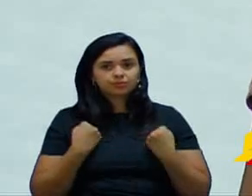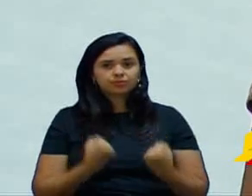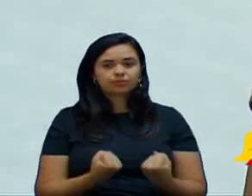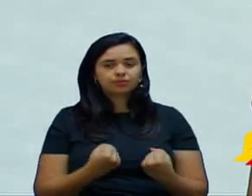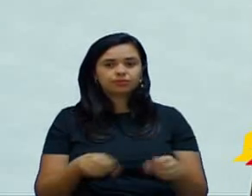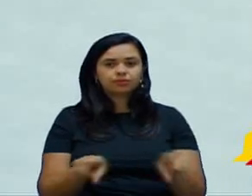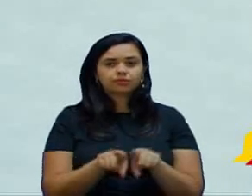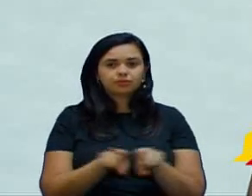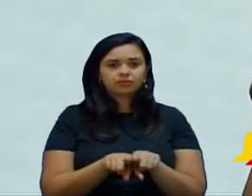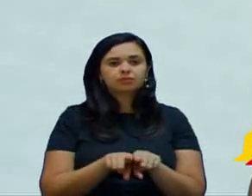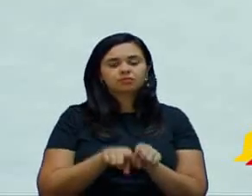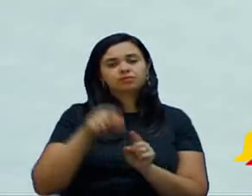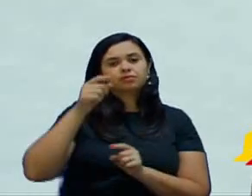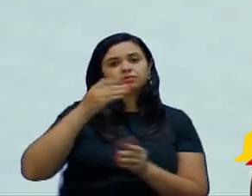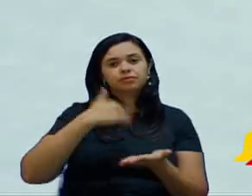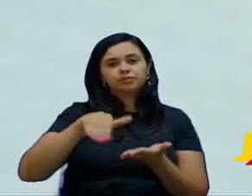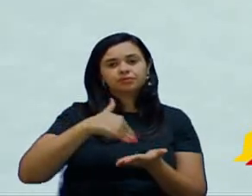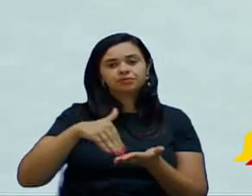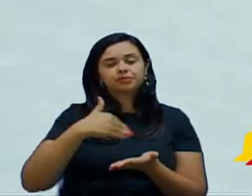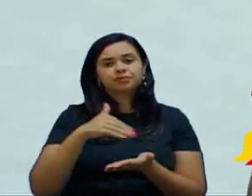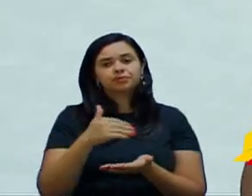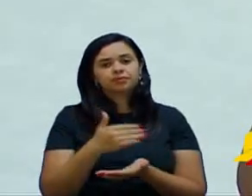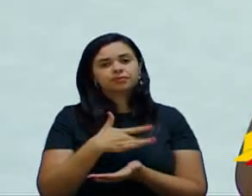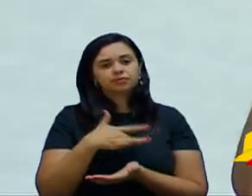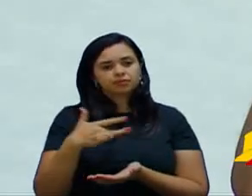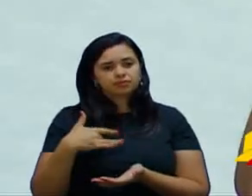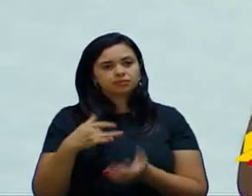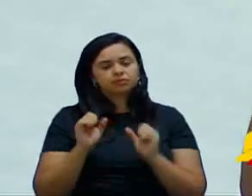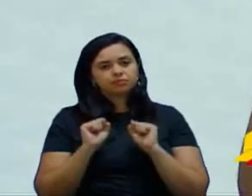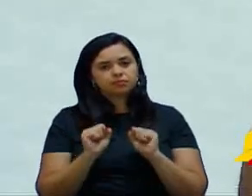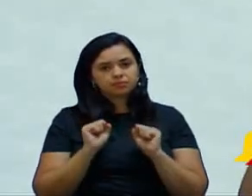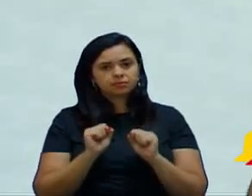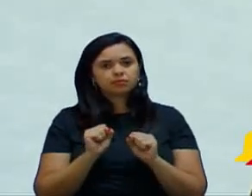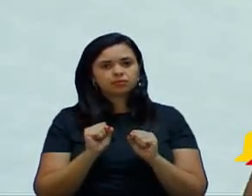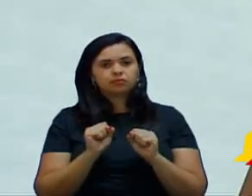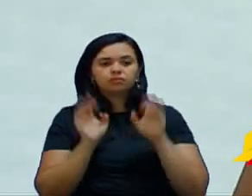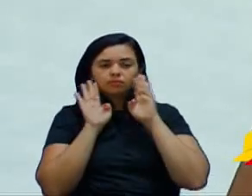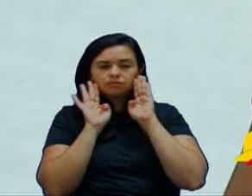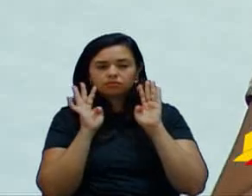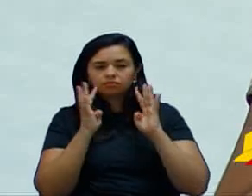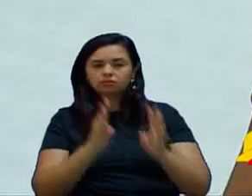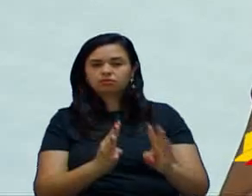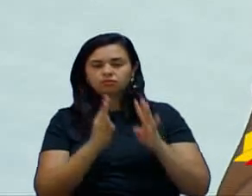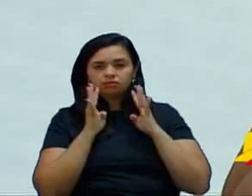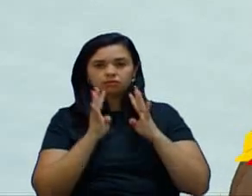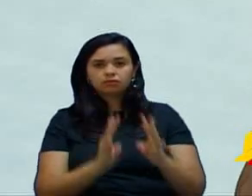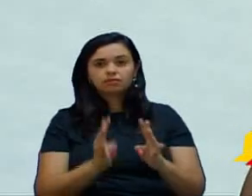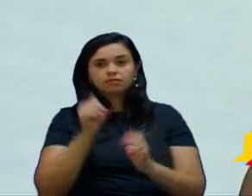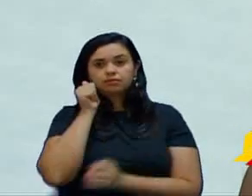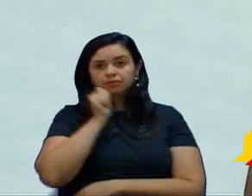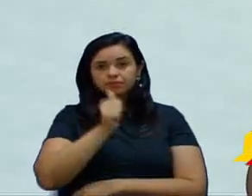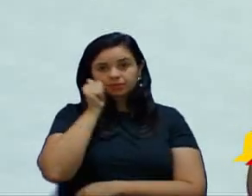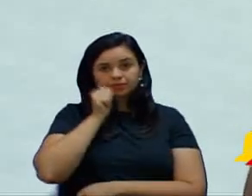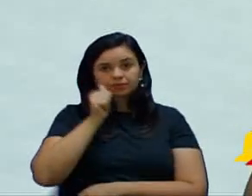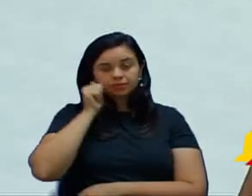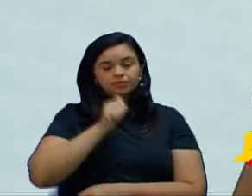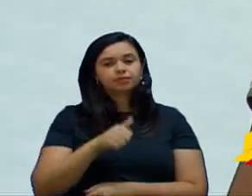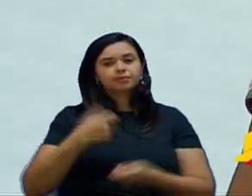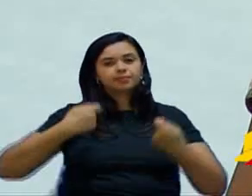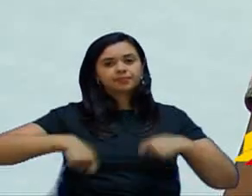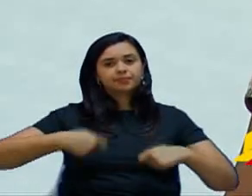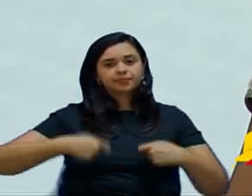nosso secretário da Saúde para que ele possa dar esse atendimento às